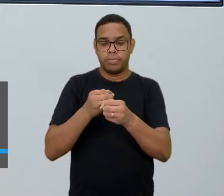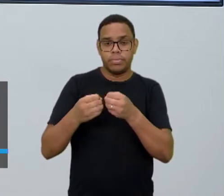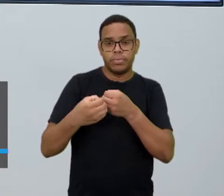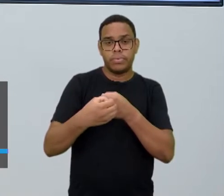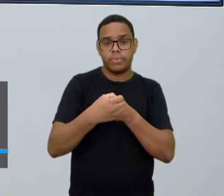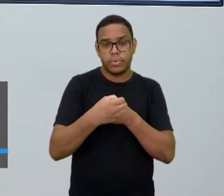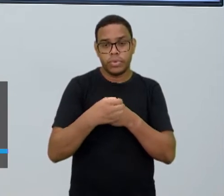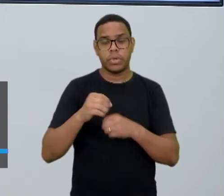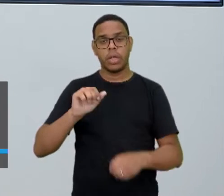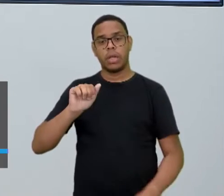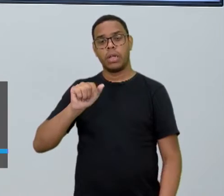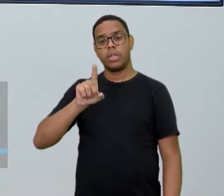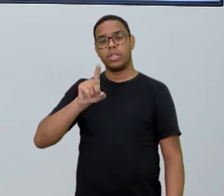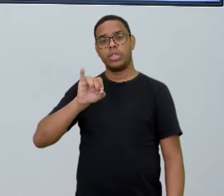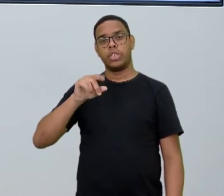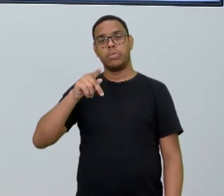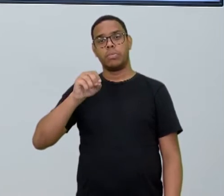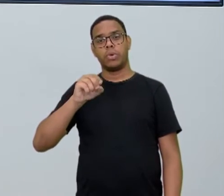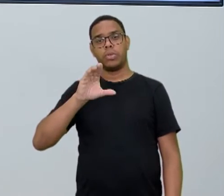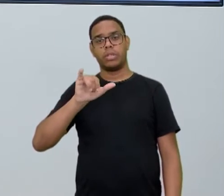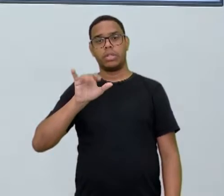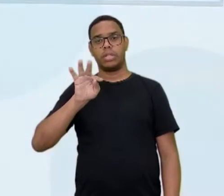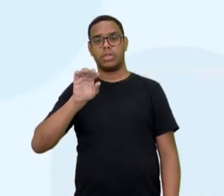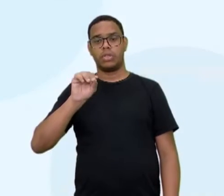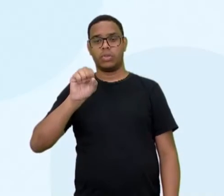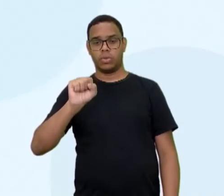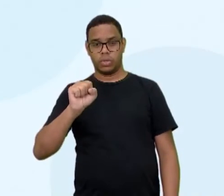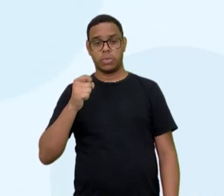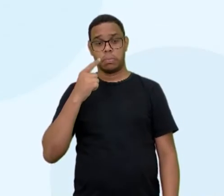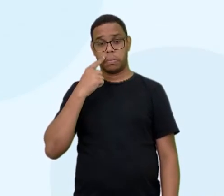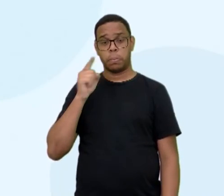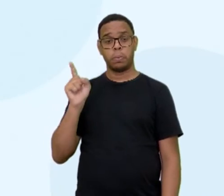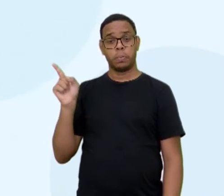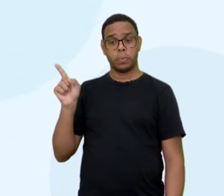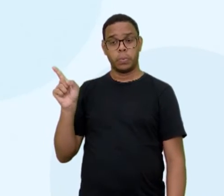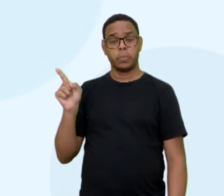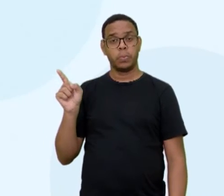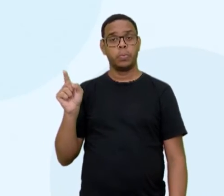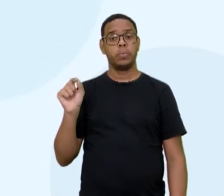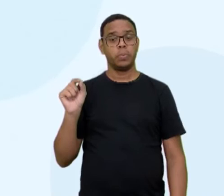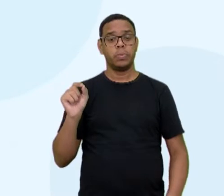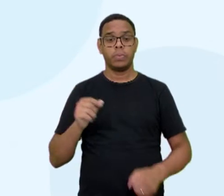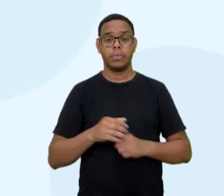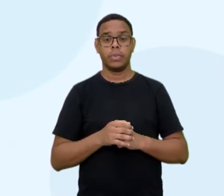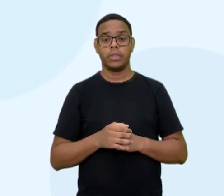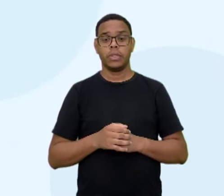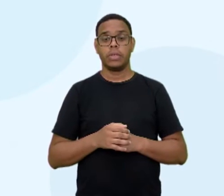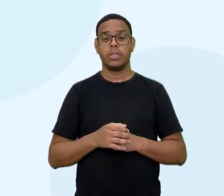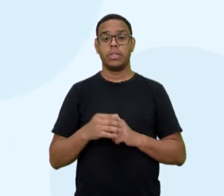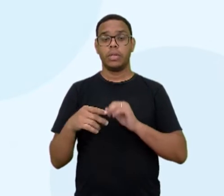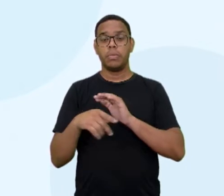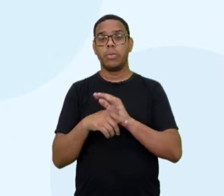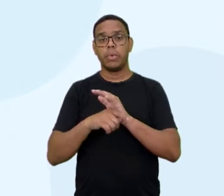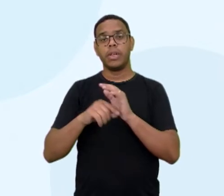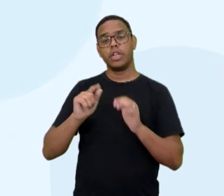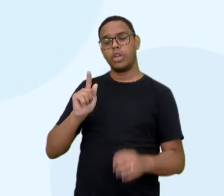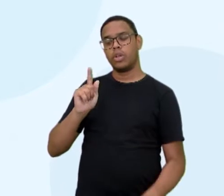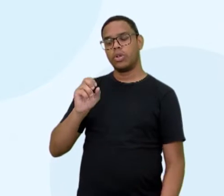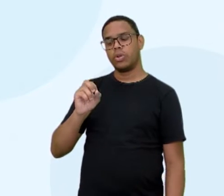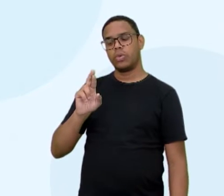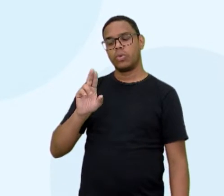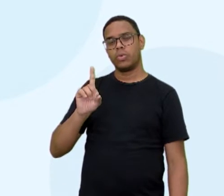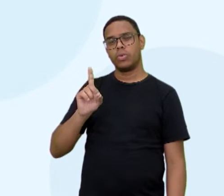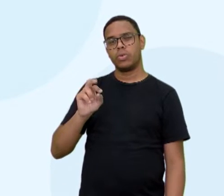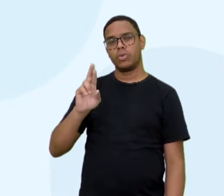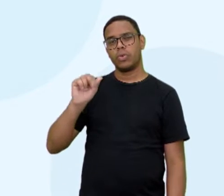dos adipócitos, né? Os adipócitos estão aqui, que são aqui, né, o que a gente chama aqui, olha, de células de gordura. Então, essas